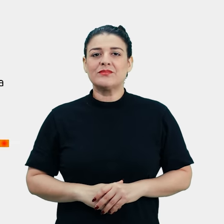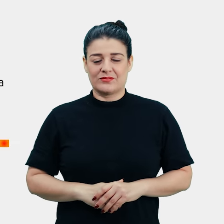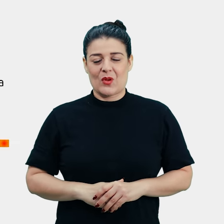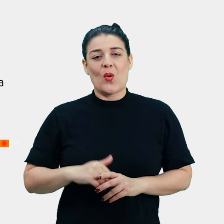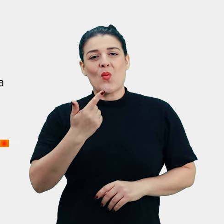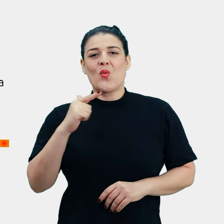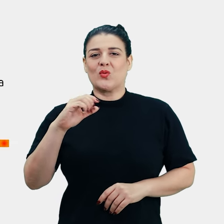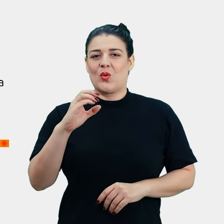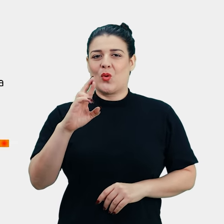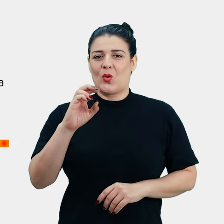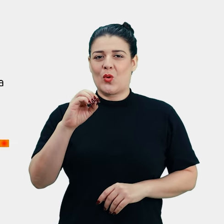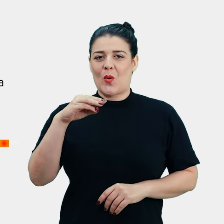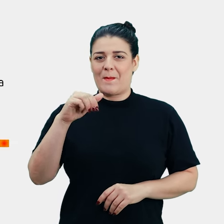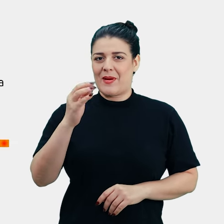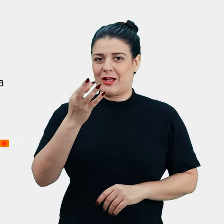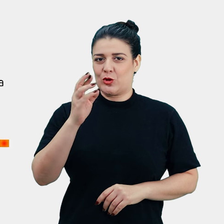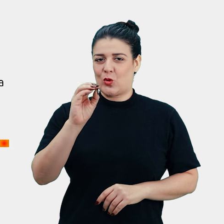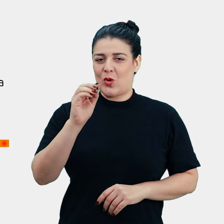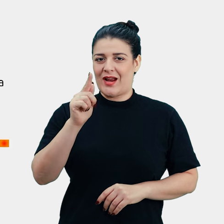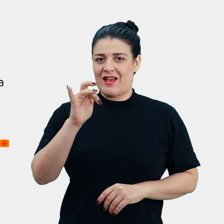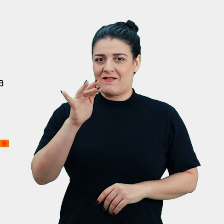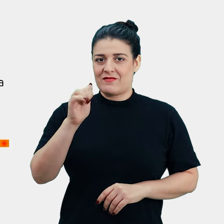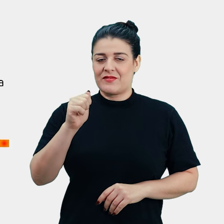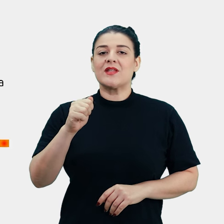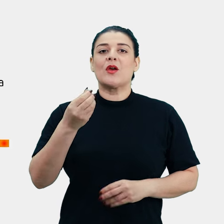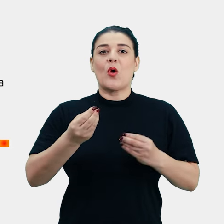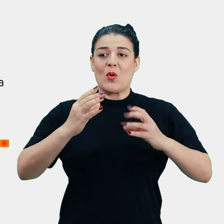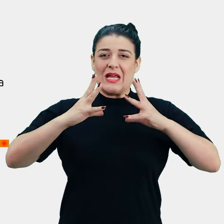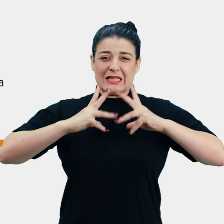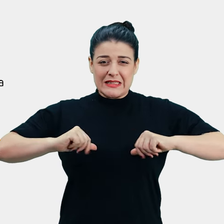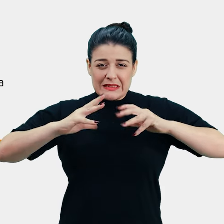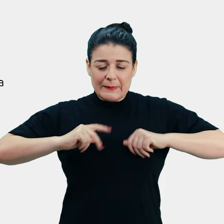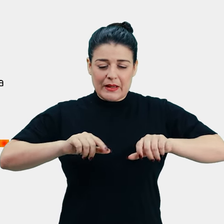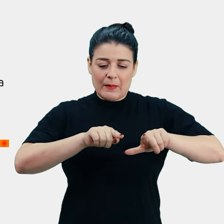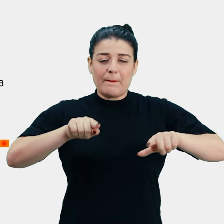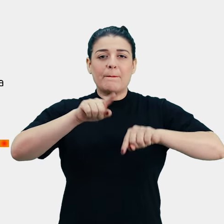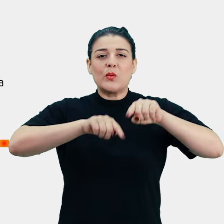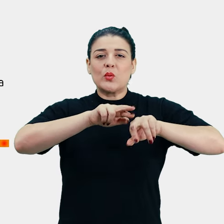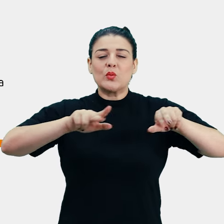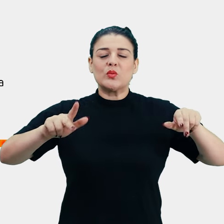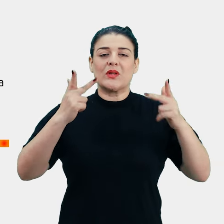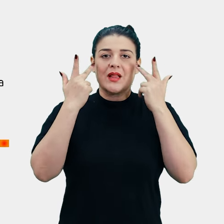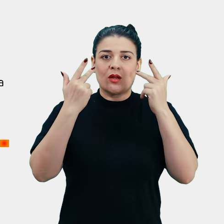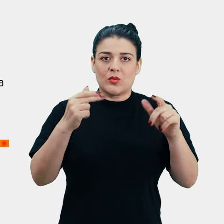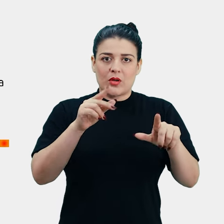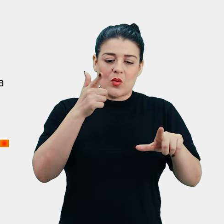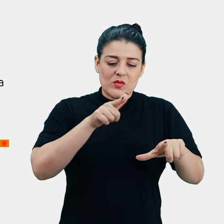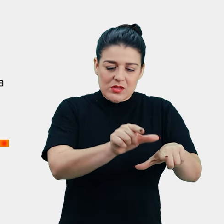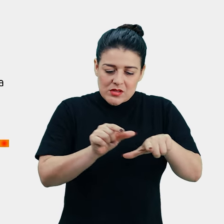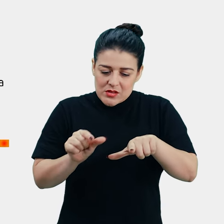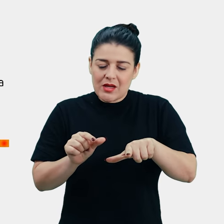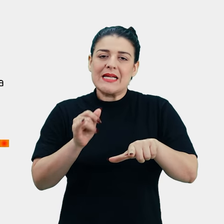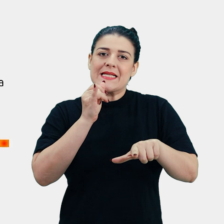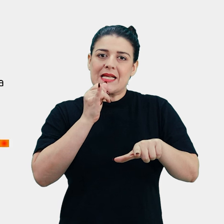Cromatografia contracorrente, que é muito utilizada no isolamento e purificação de produtos naturais. Então, eu